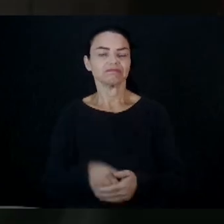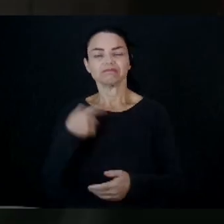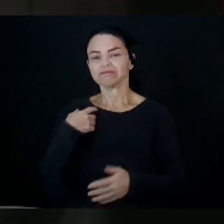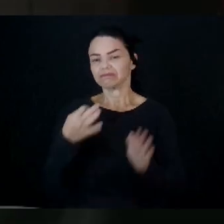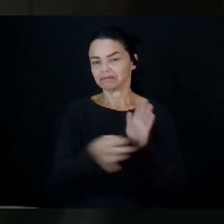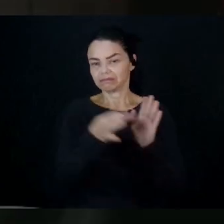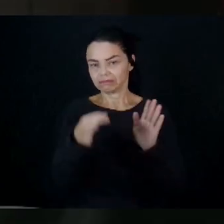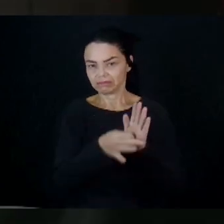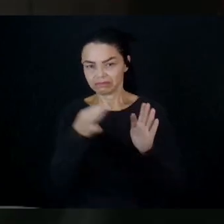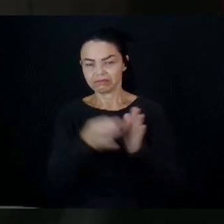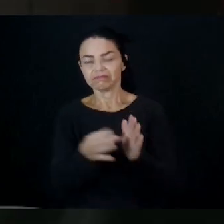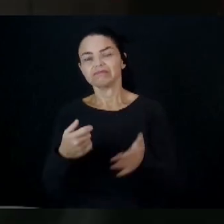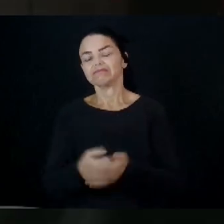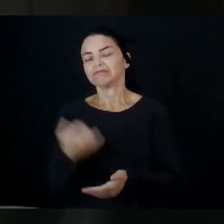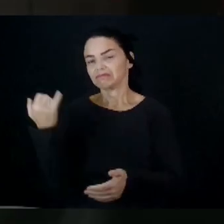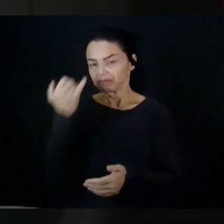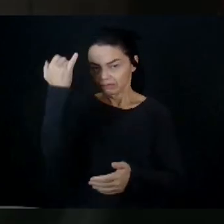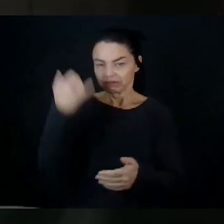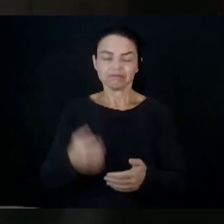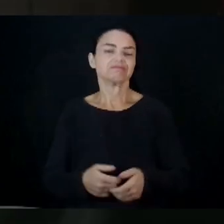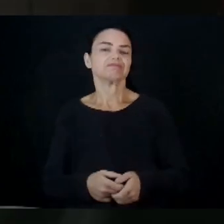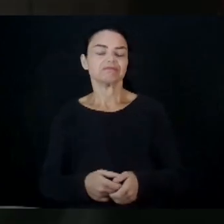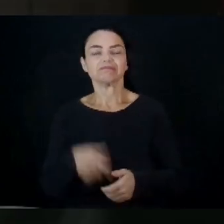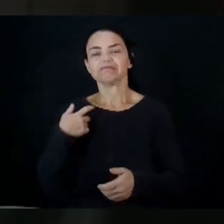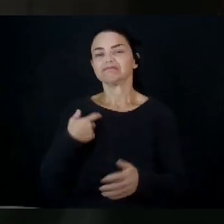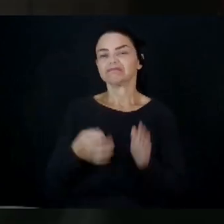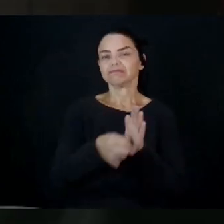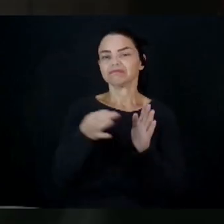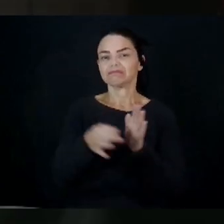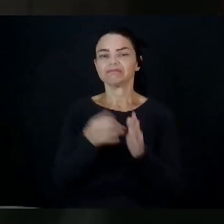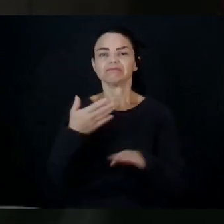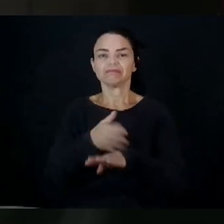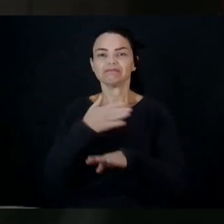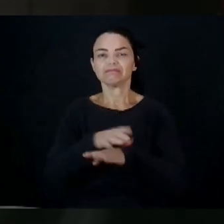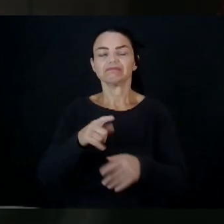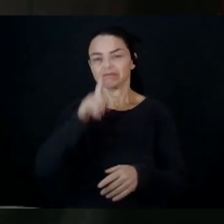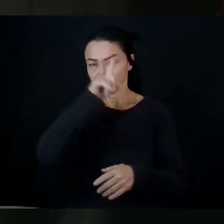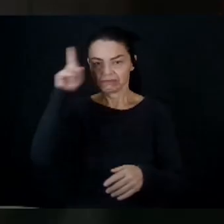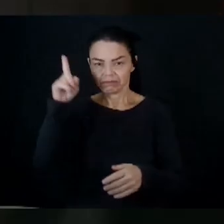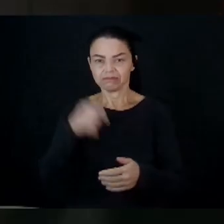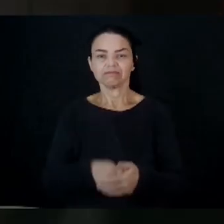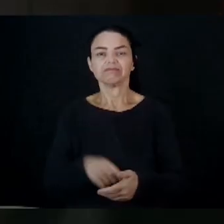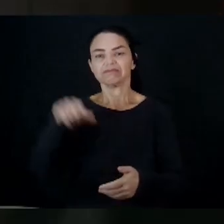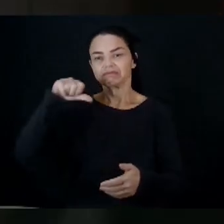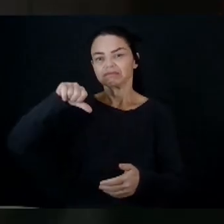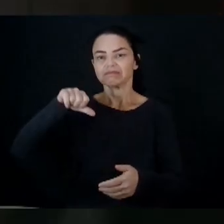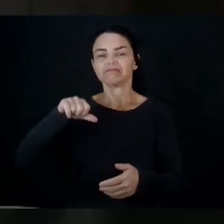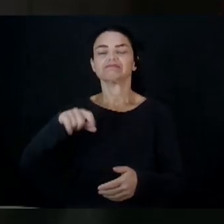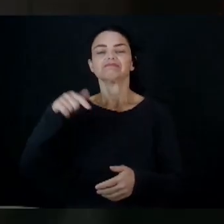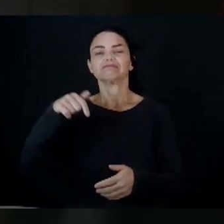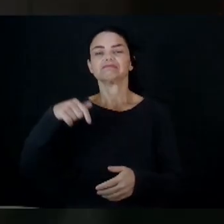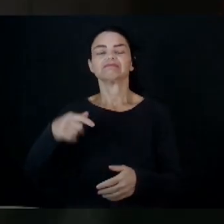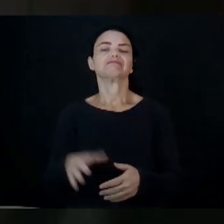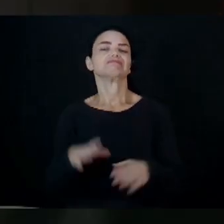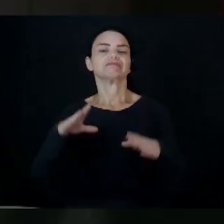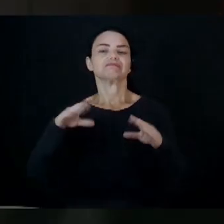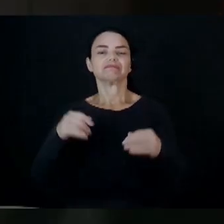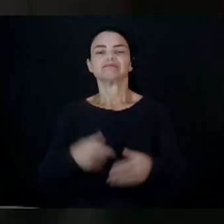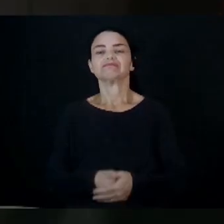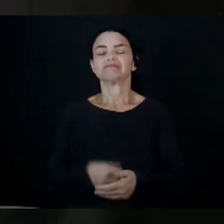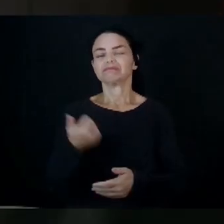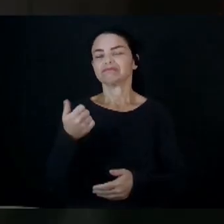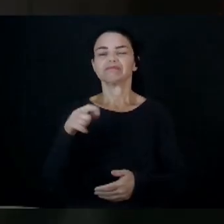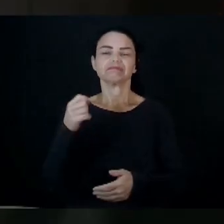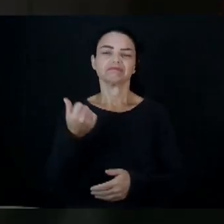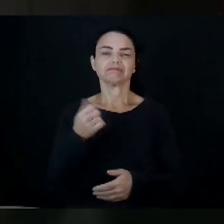sua sugestão é muito importante. Para participar, basta ir no dia 9, às 7 da noite começa, então vai lá às 6 horas, 6h30,